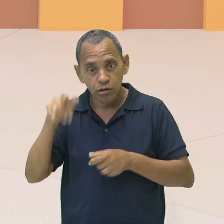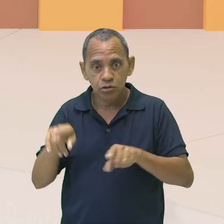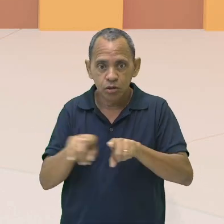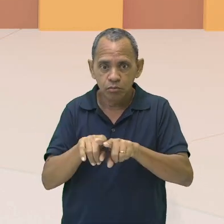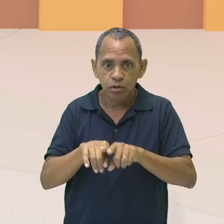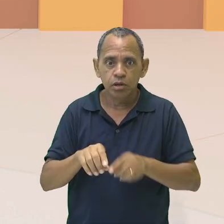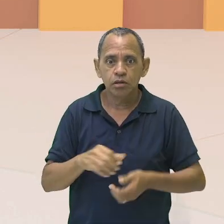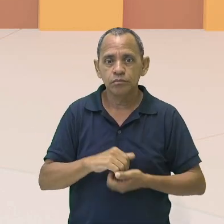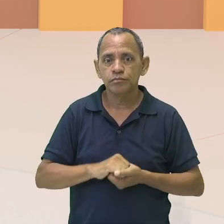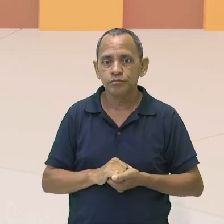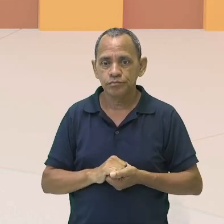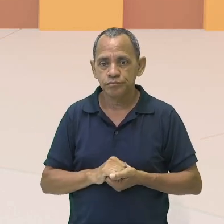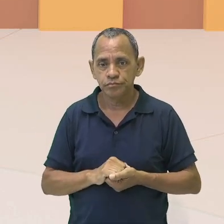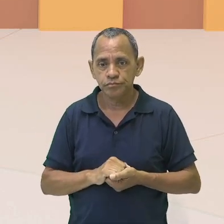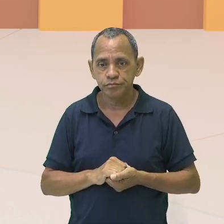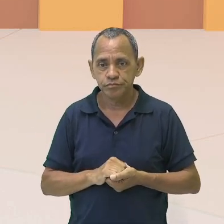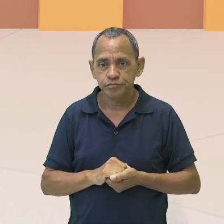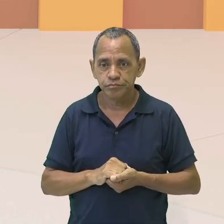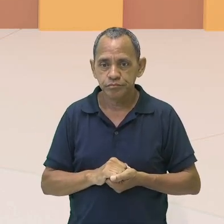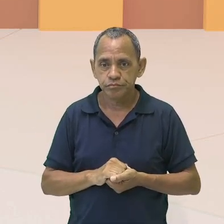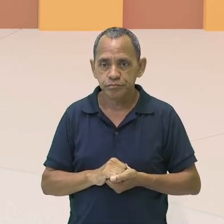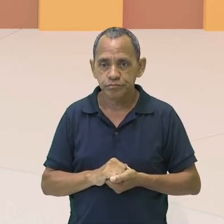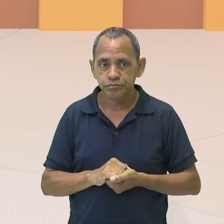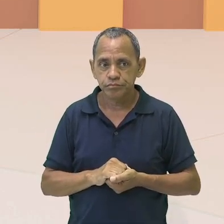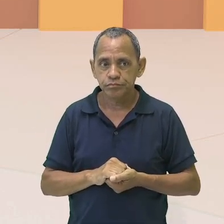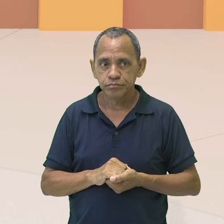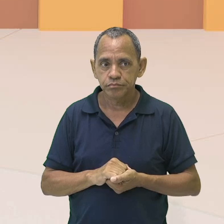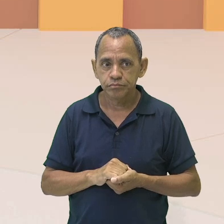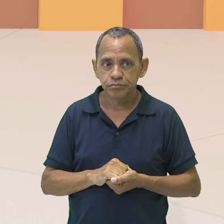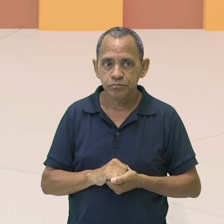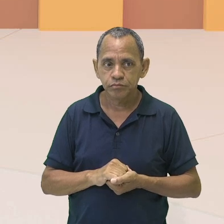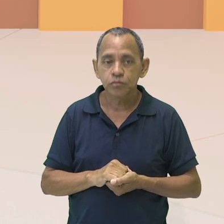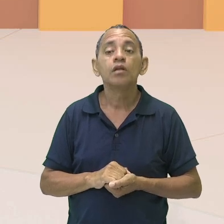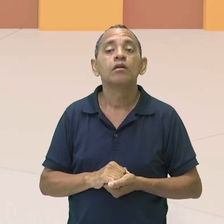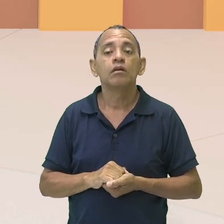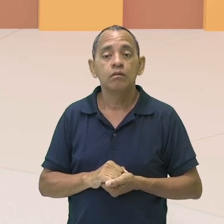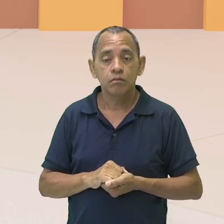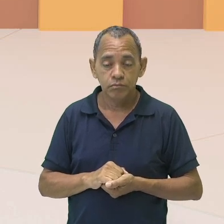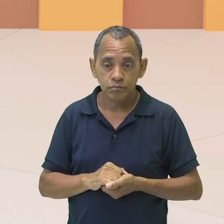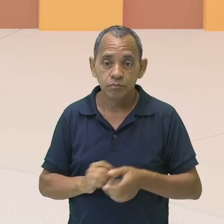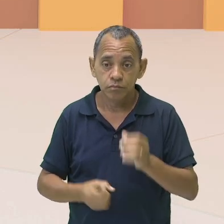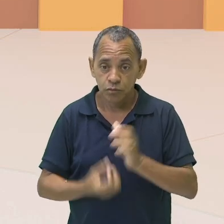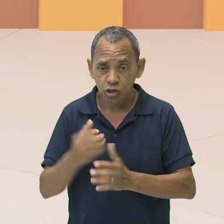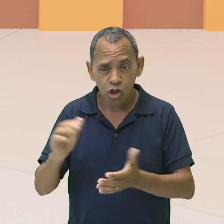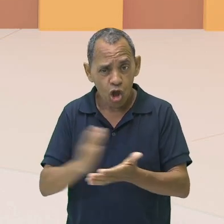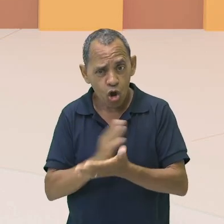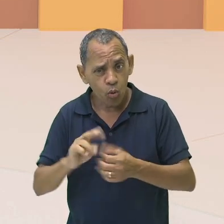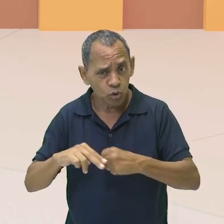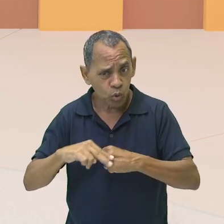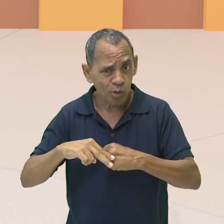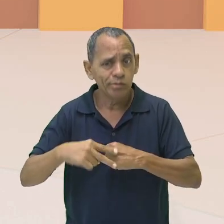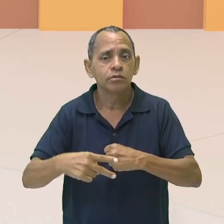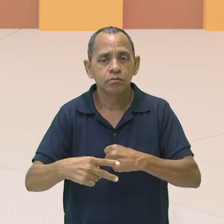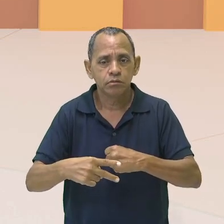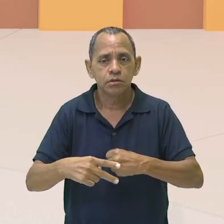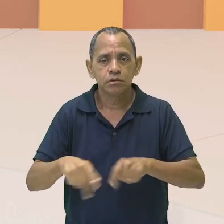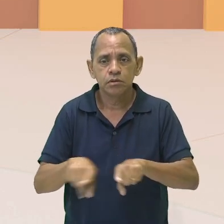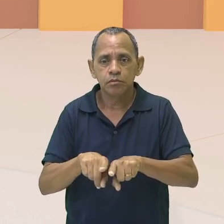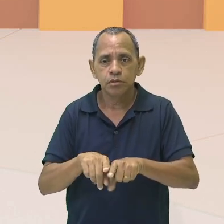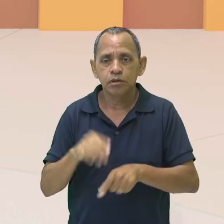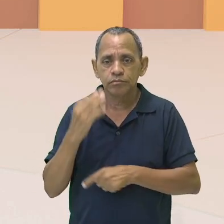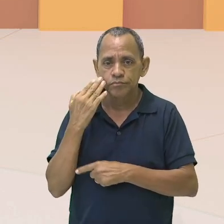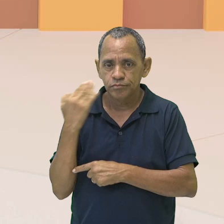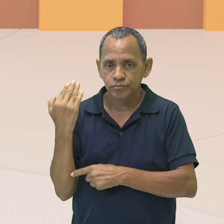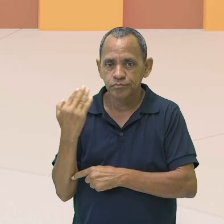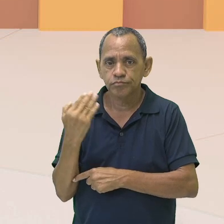produção agropecuária muito forte, muito intensa, ela também gera algumas consequências, né? Como a gente vai relembrar agora aqui, né,